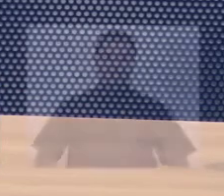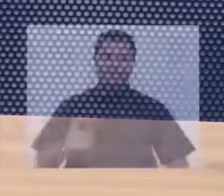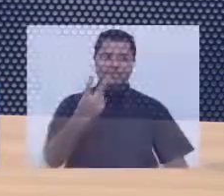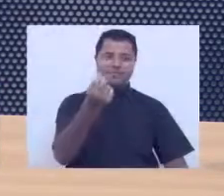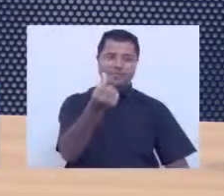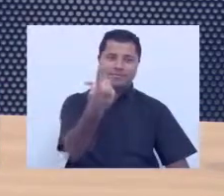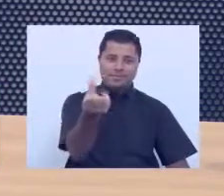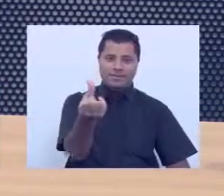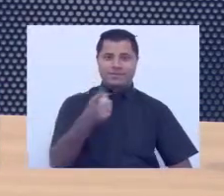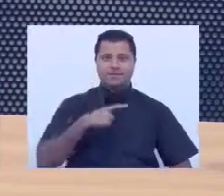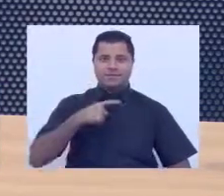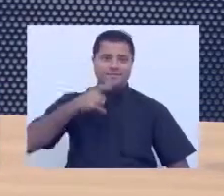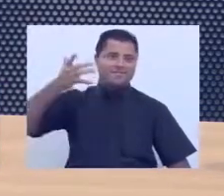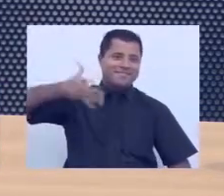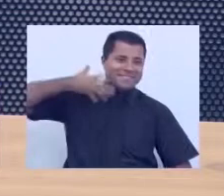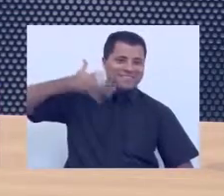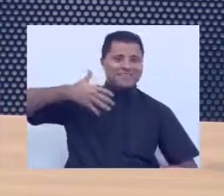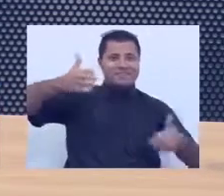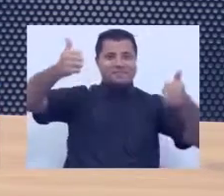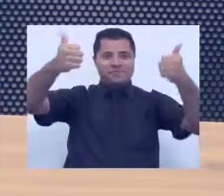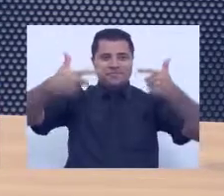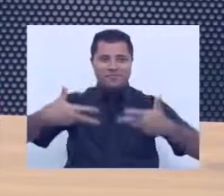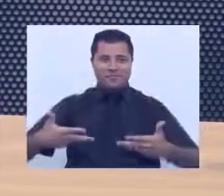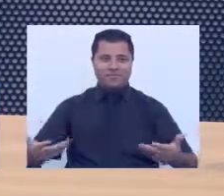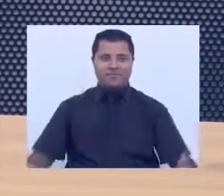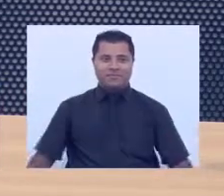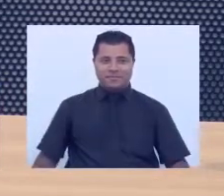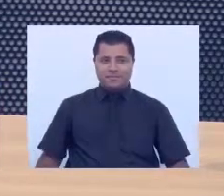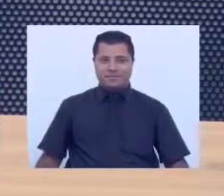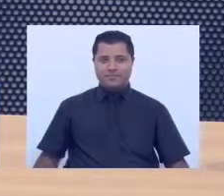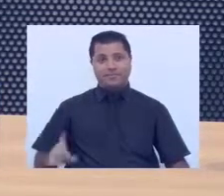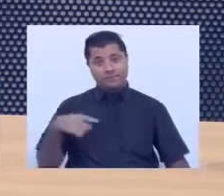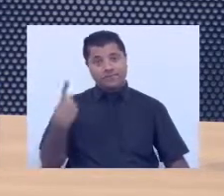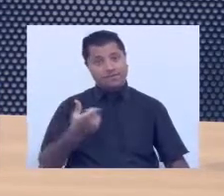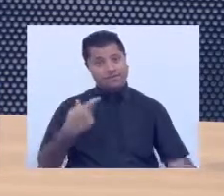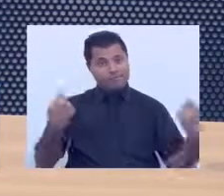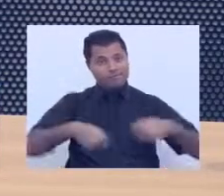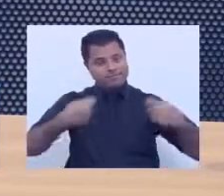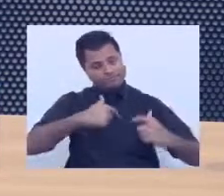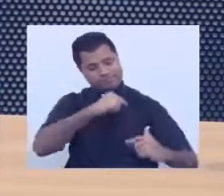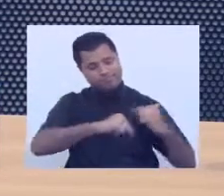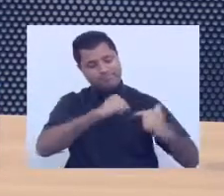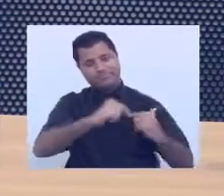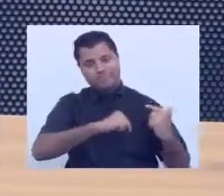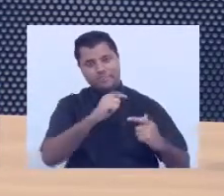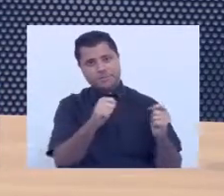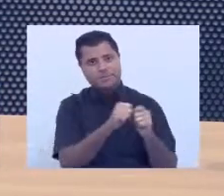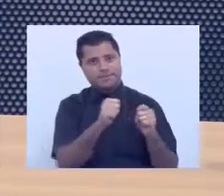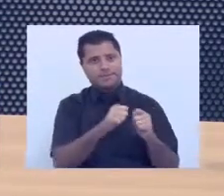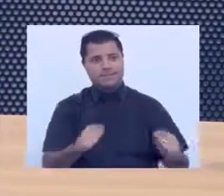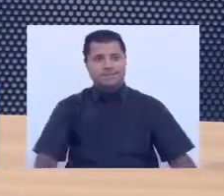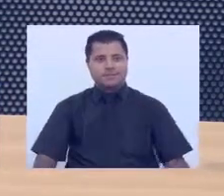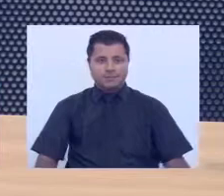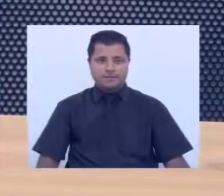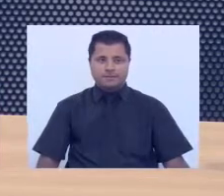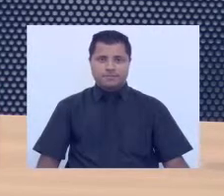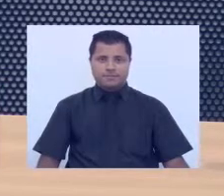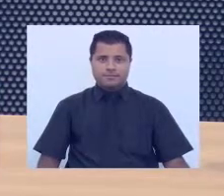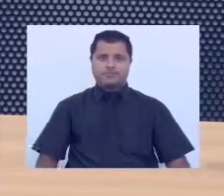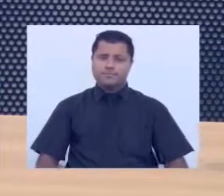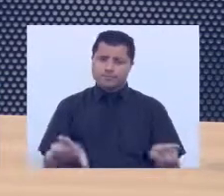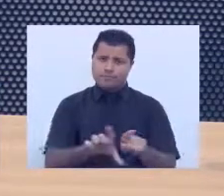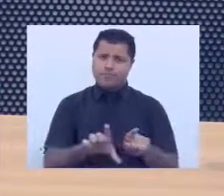teremos conferência nacional, então também temos que desenvolver essas atividades. E o trabalho